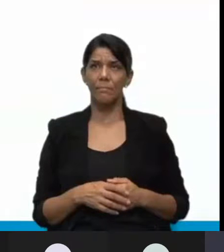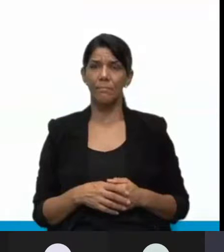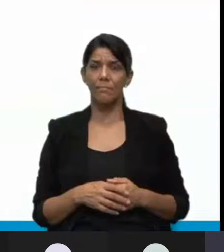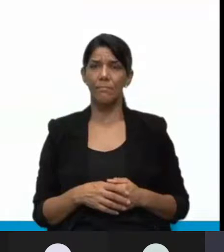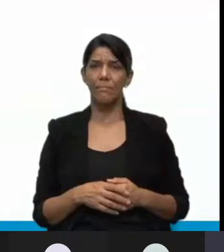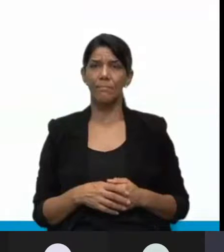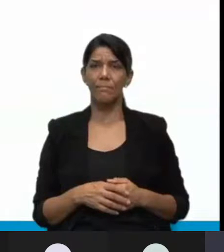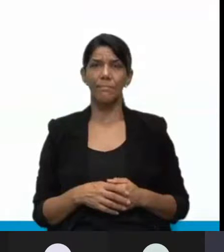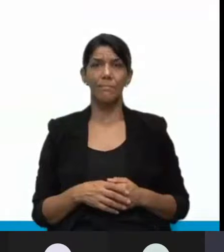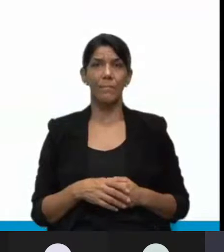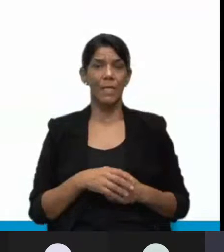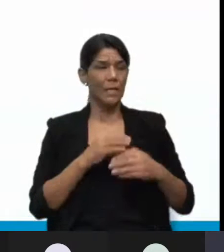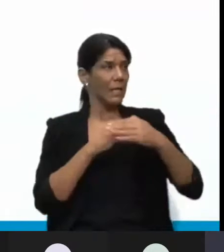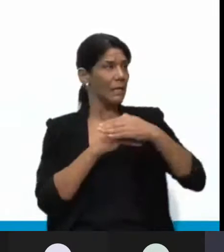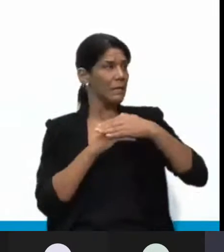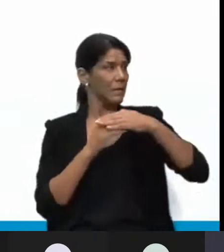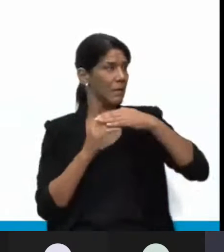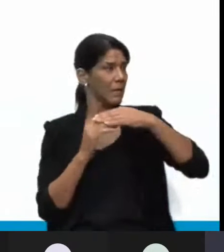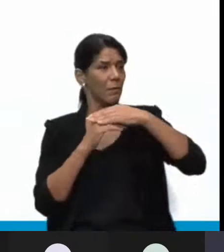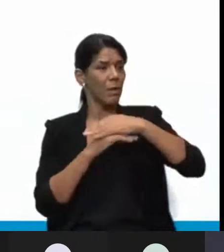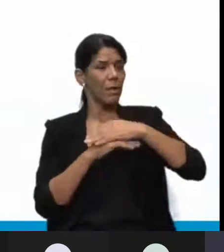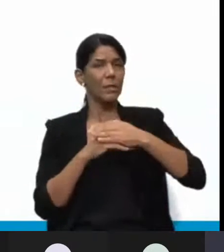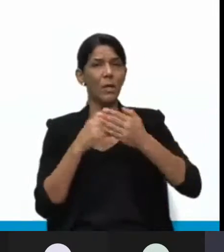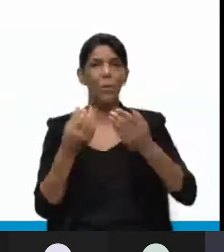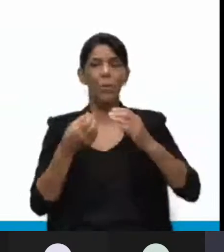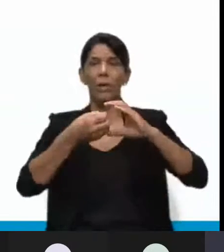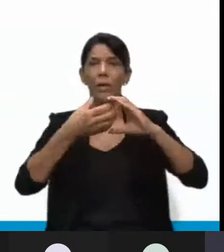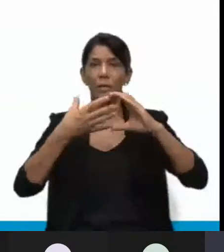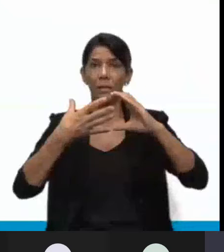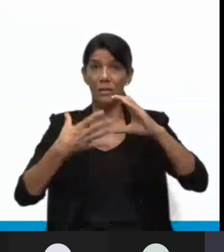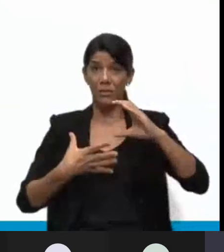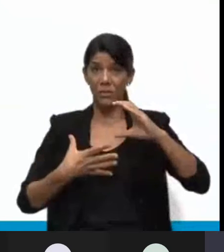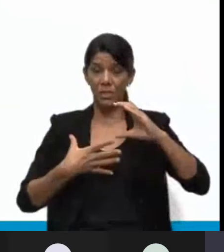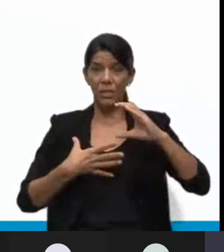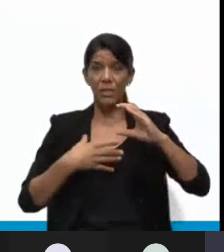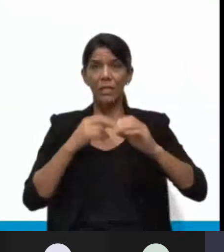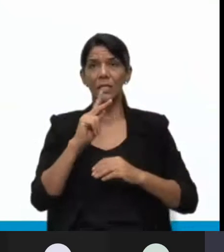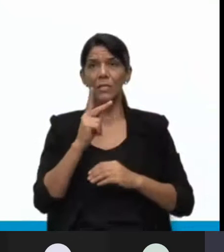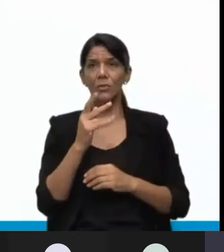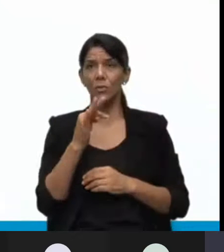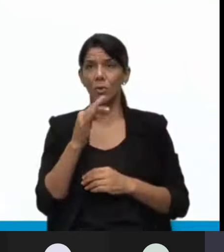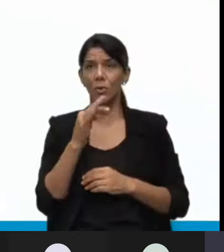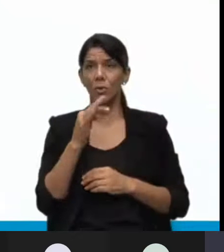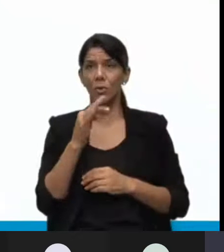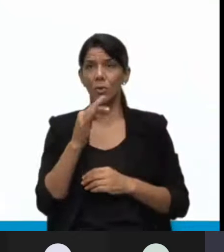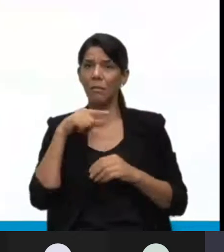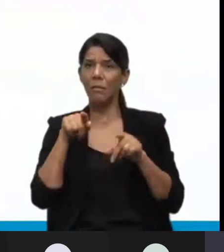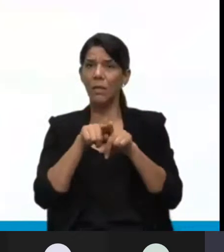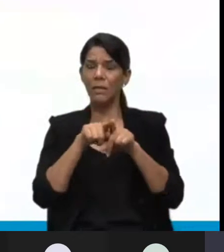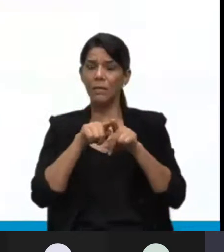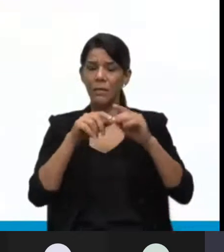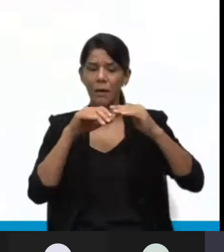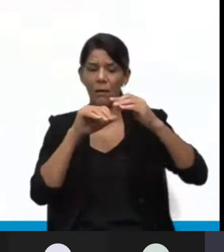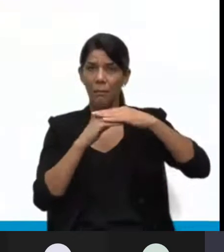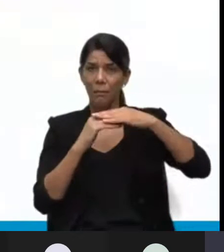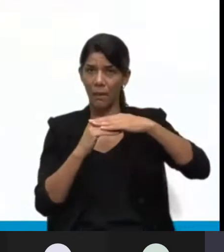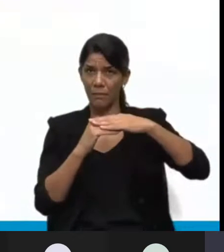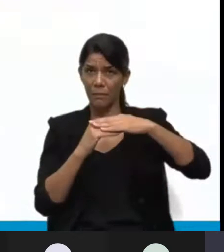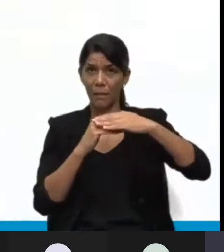subcárdica. Essa camada subcárdica, quais são as características histológicas aí dessa